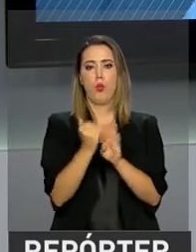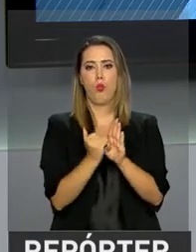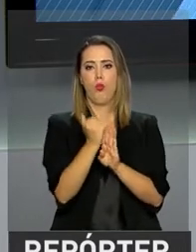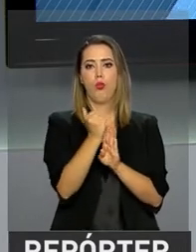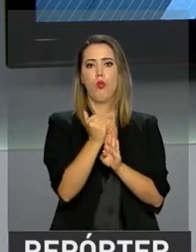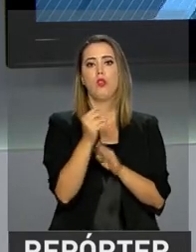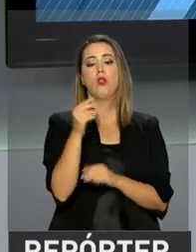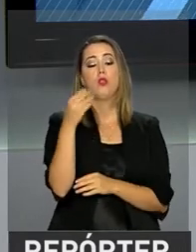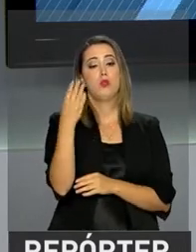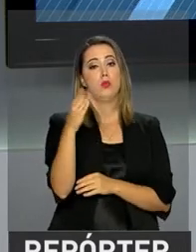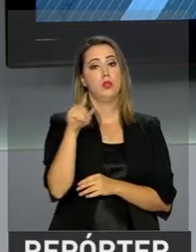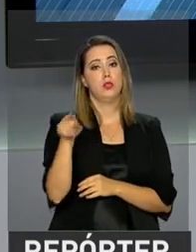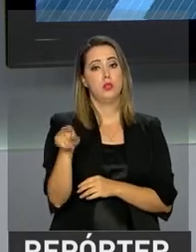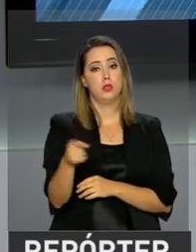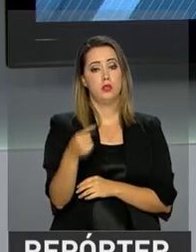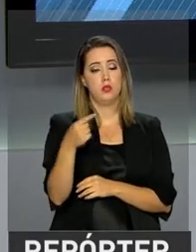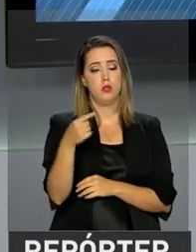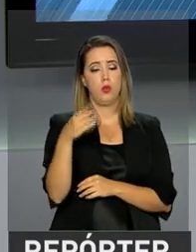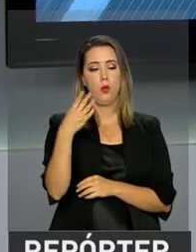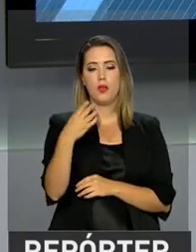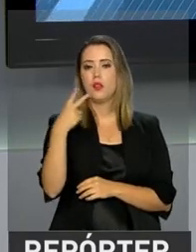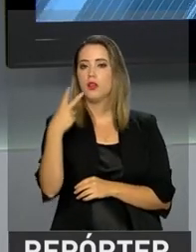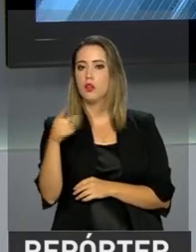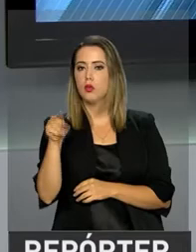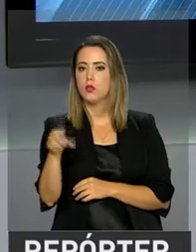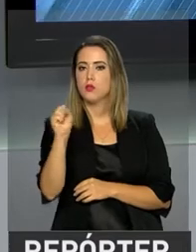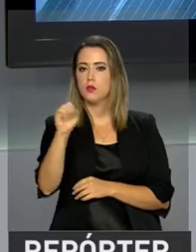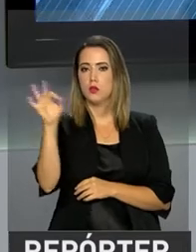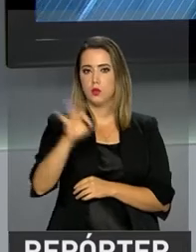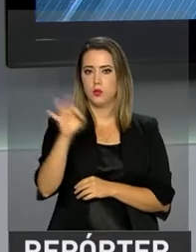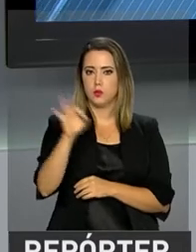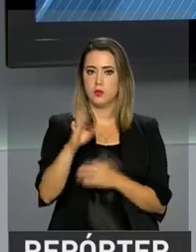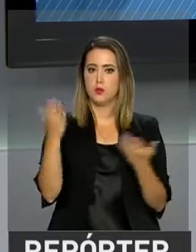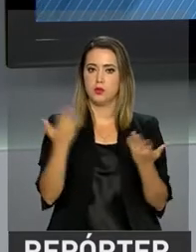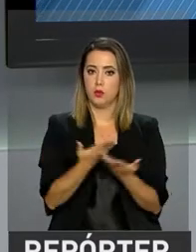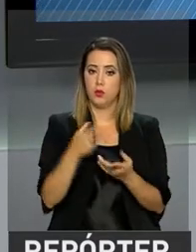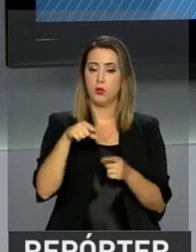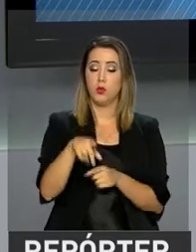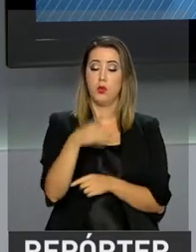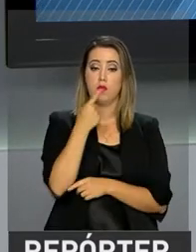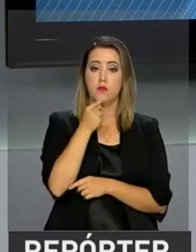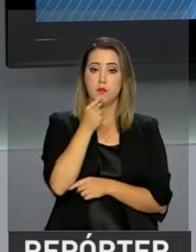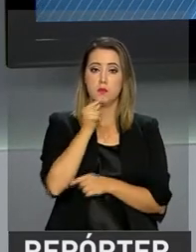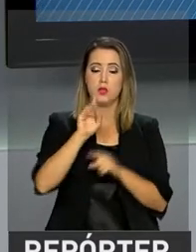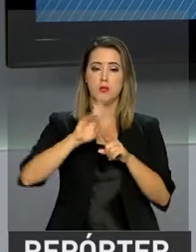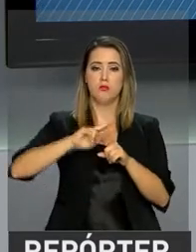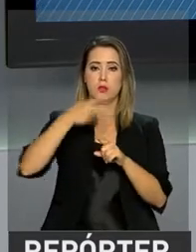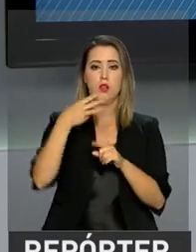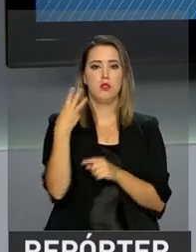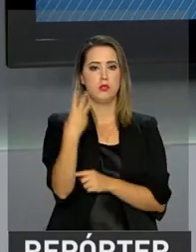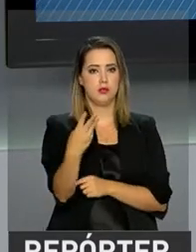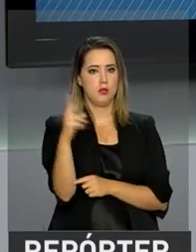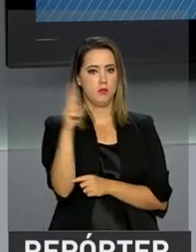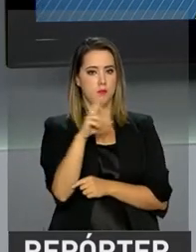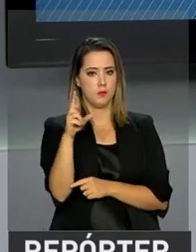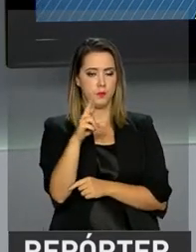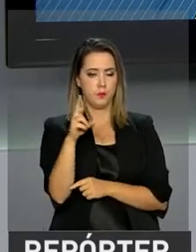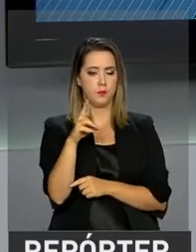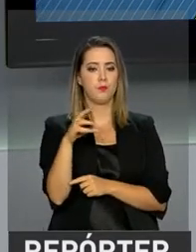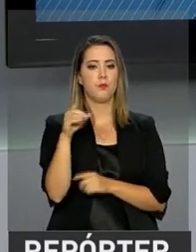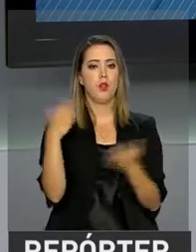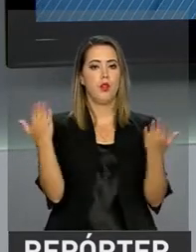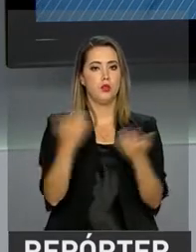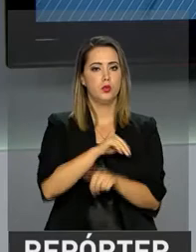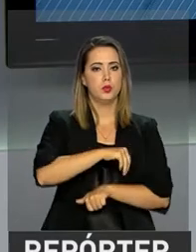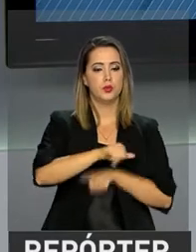42,8%. Com a medida, a taxa extra cobrada nas contas de luz, quando essa bandeira é acionada, passa de R$